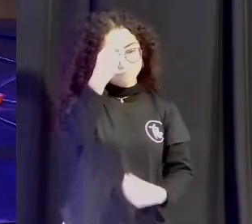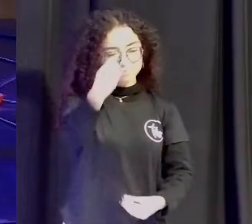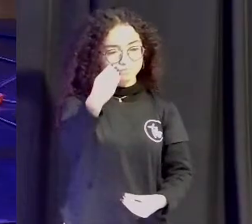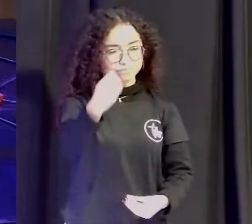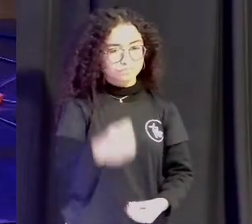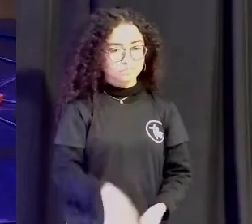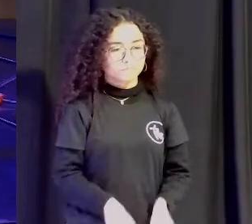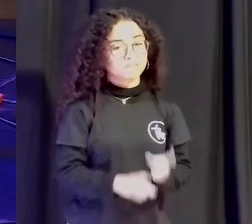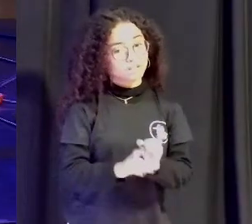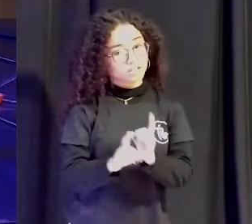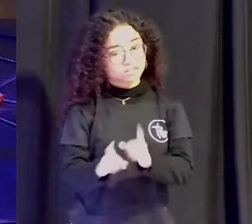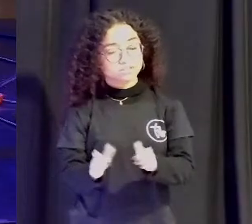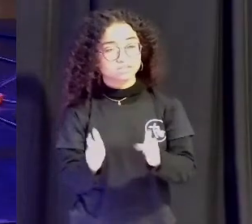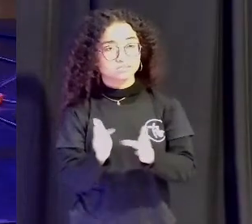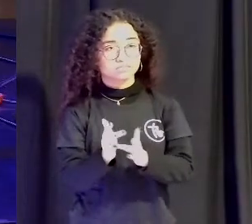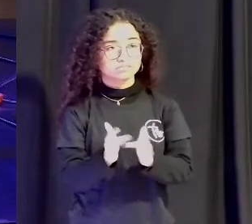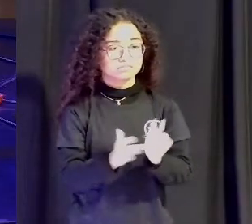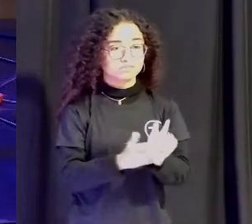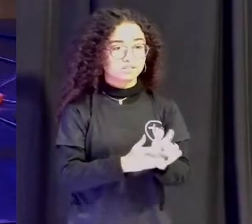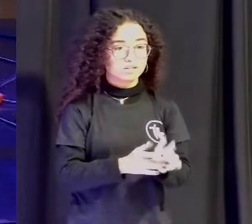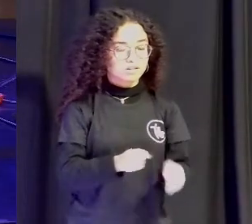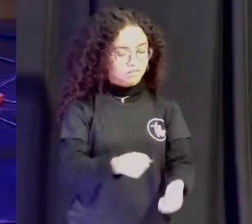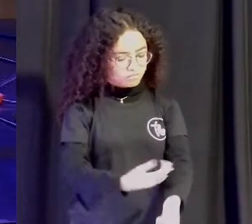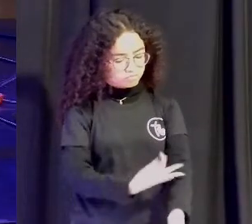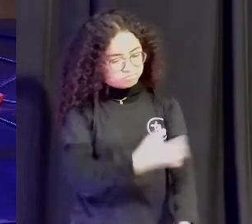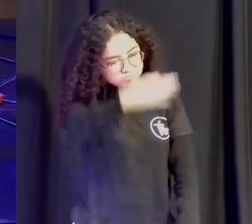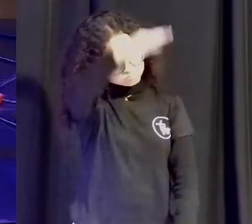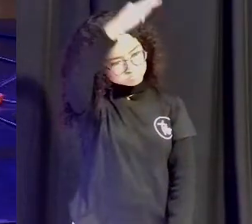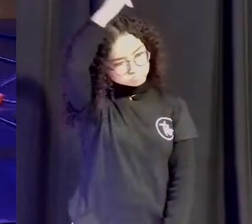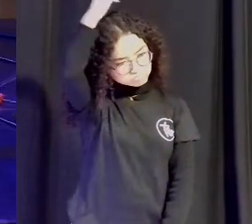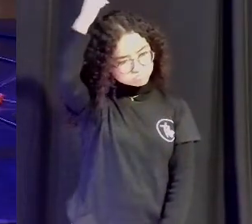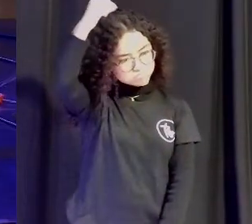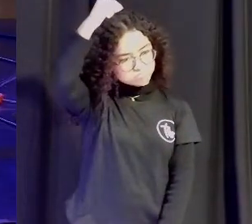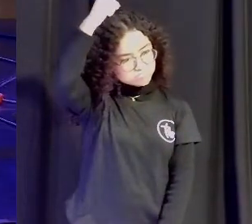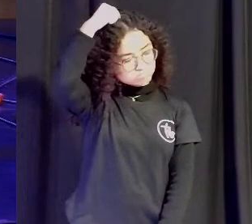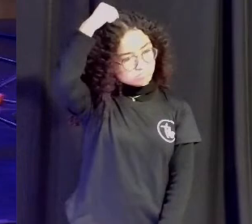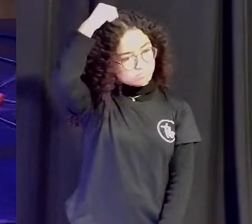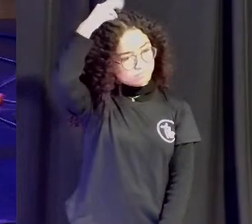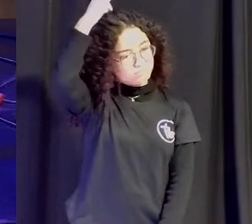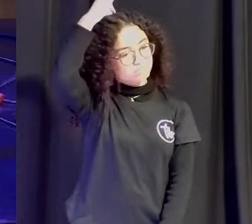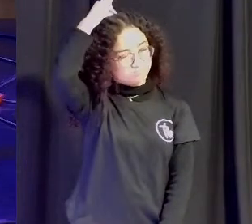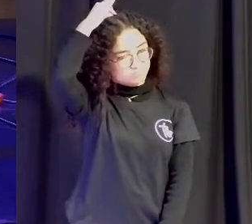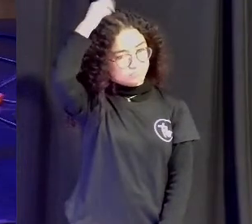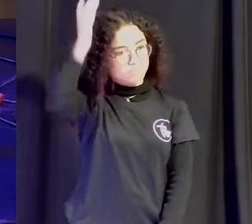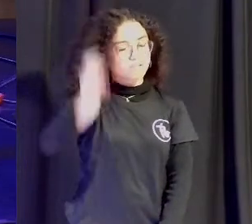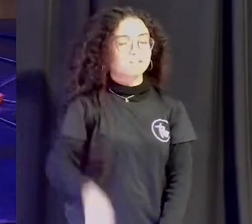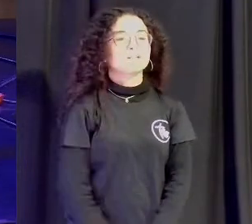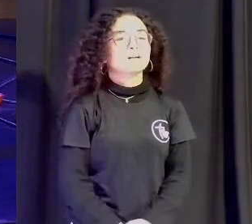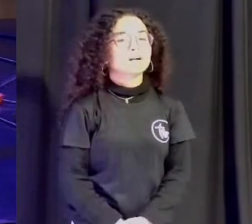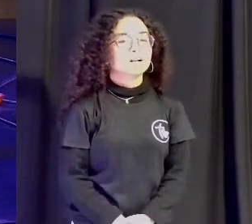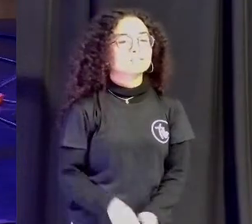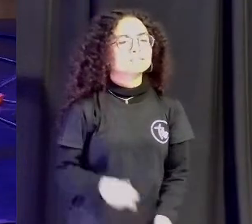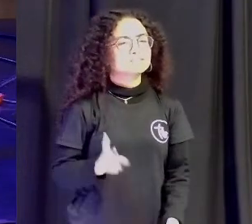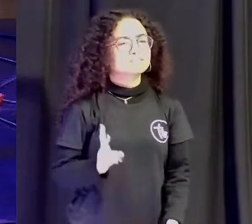Discípulos de Jesus, cheios do Espírito Santo, vão ter sempre a mesma